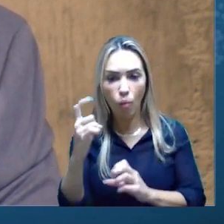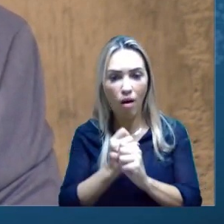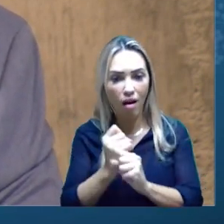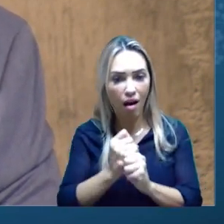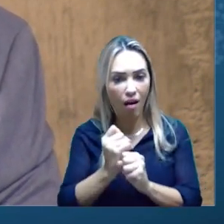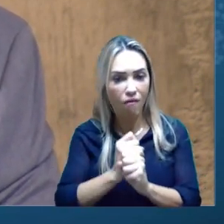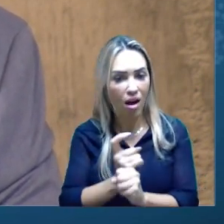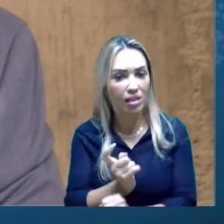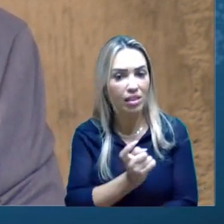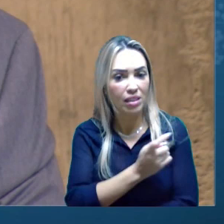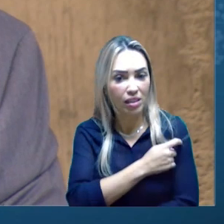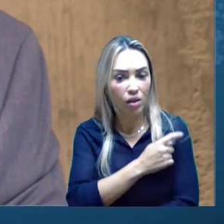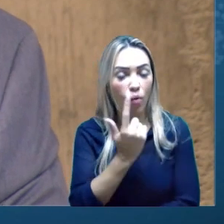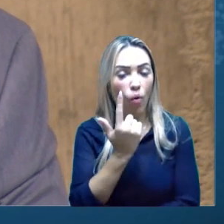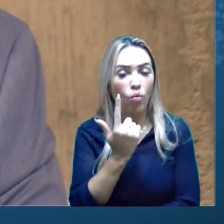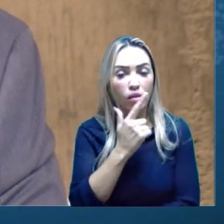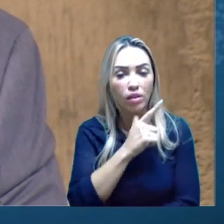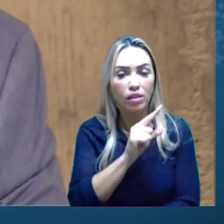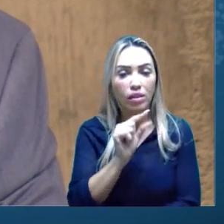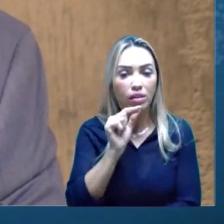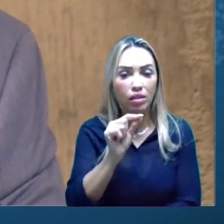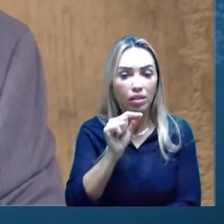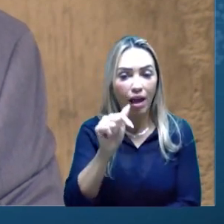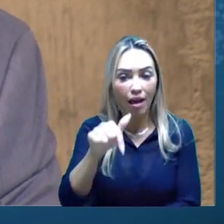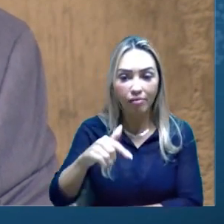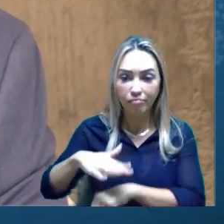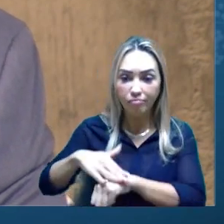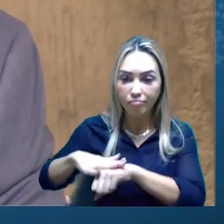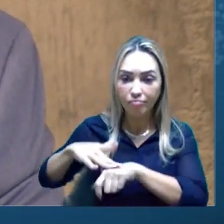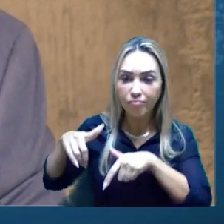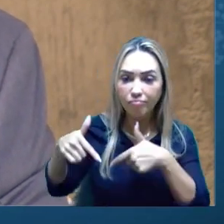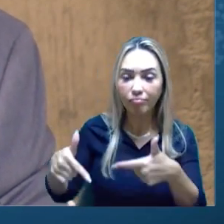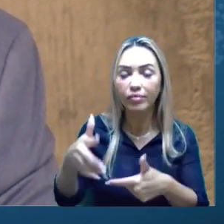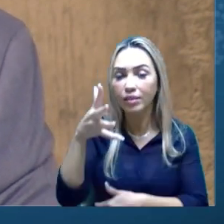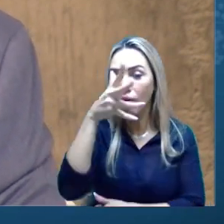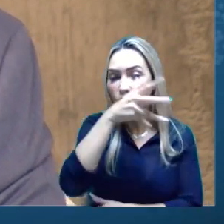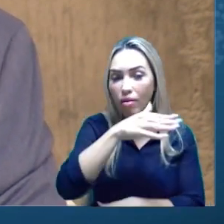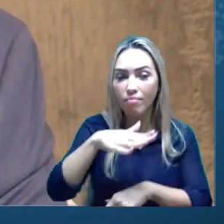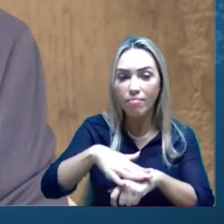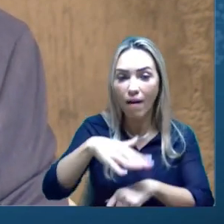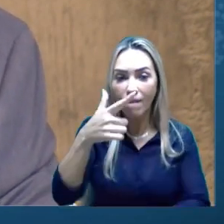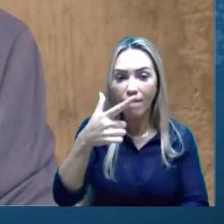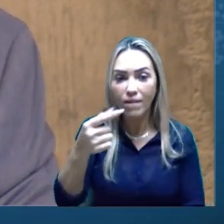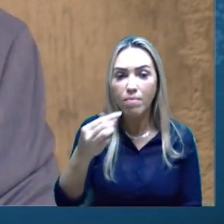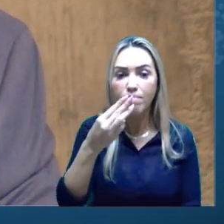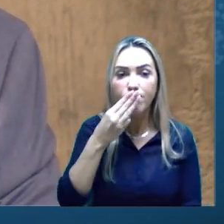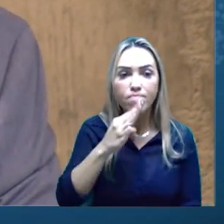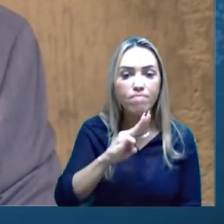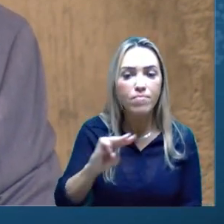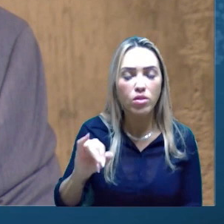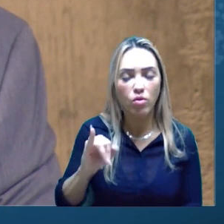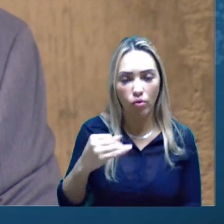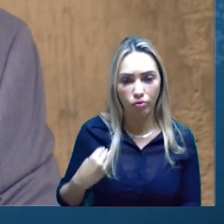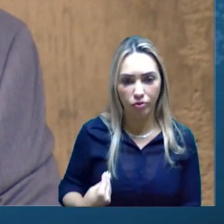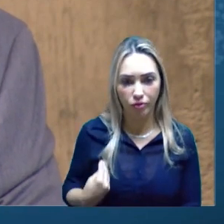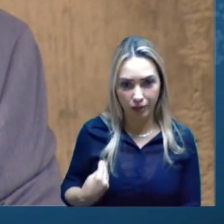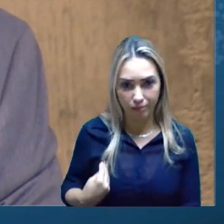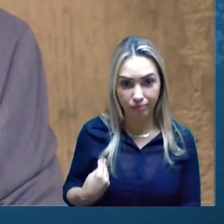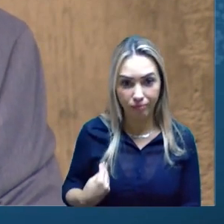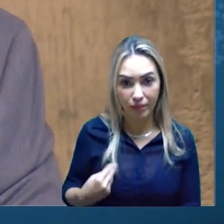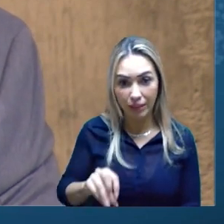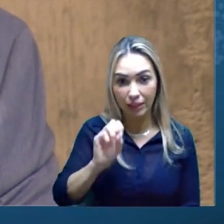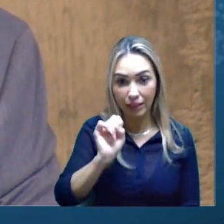a gente pudesse, com essa iniciativa, salvar mais de 20 milhões de vidas, né? E se a gente